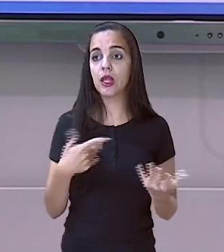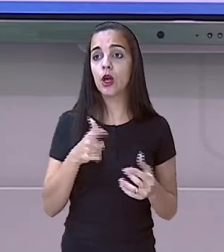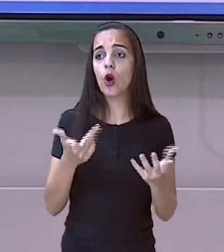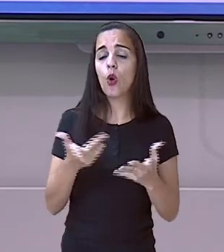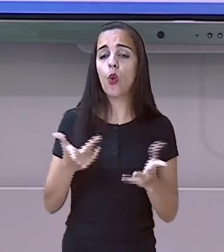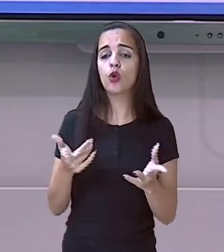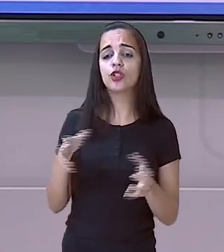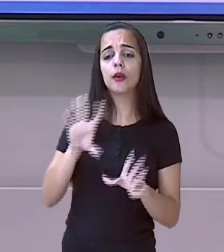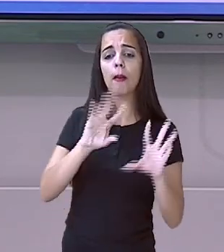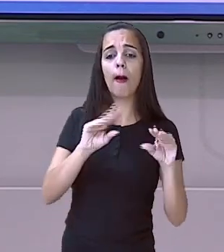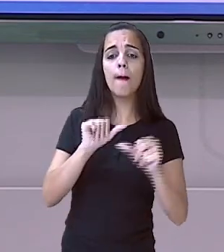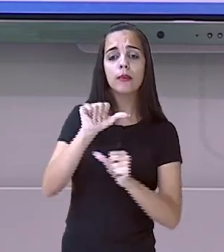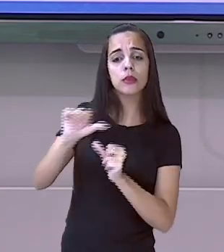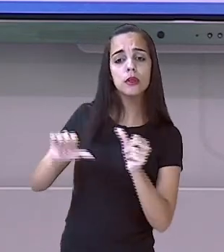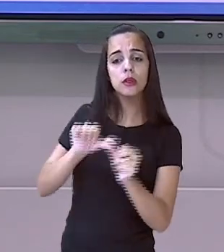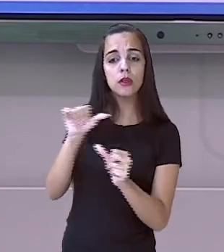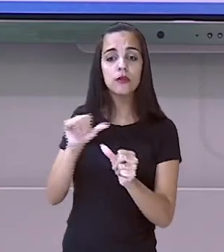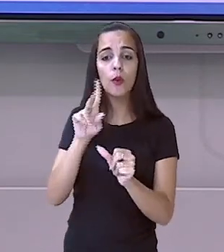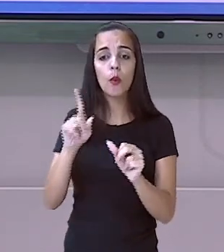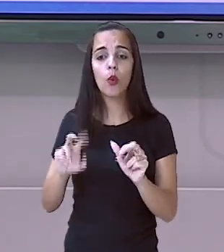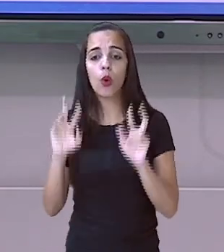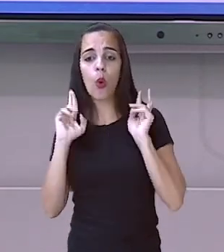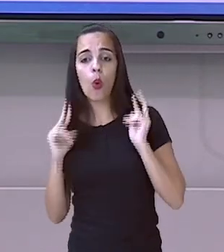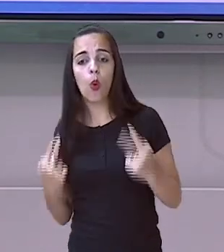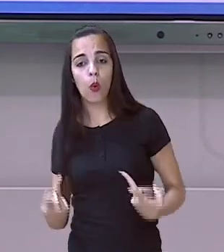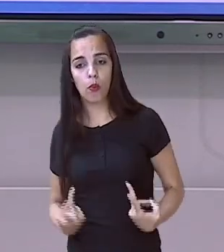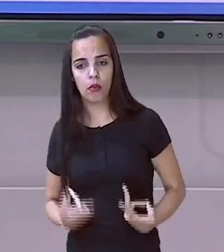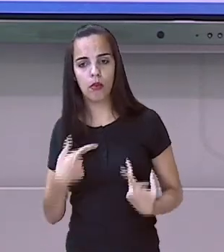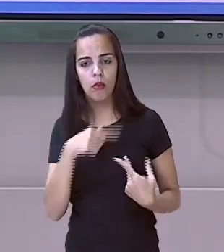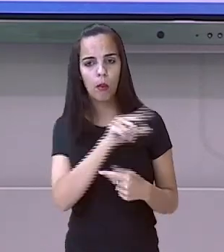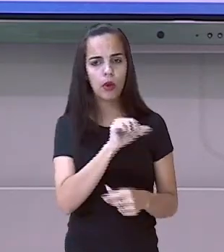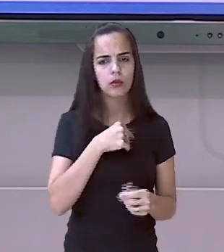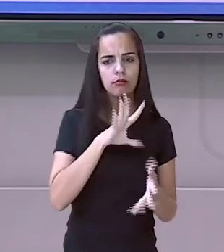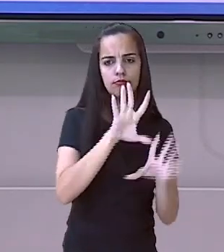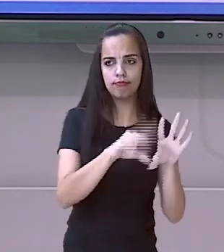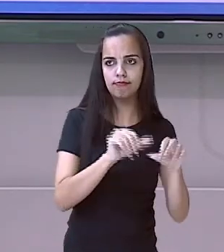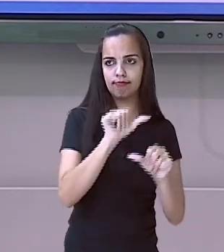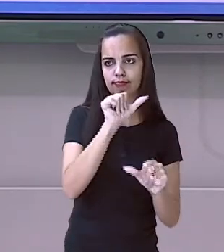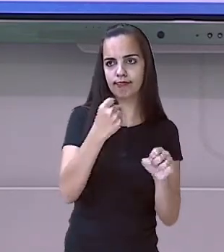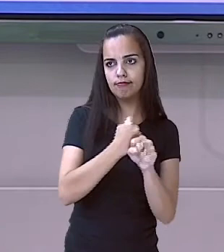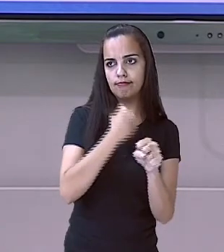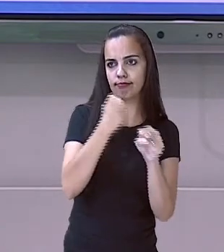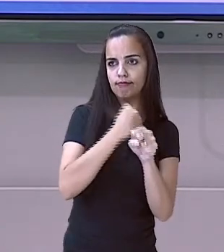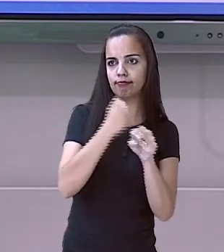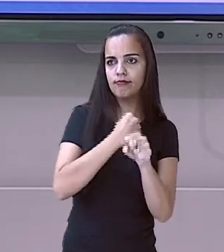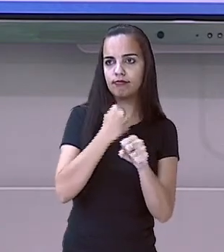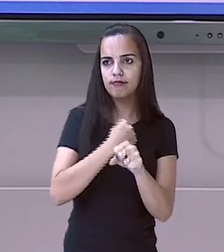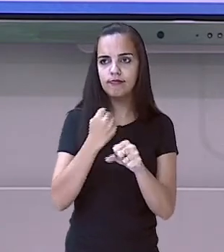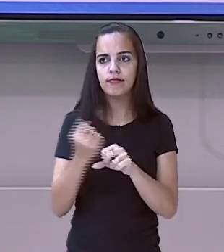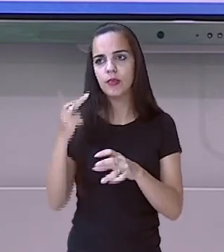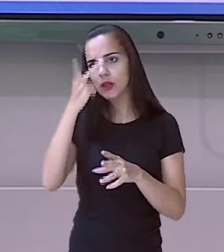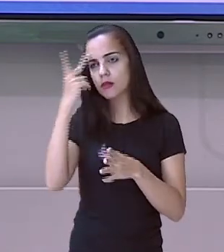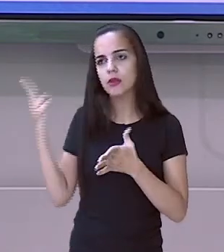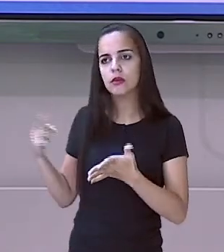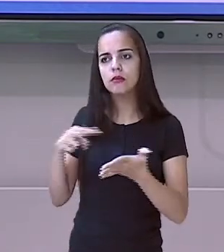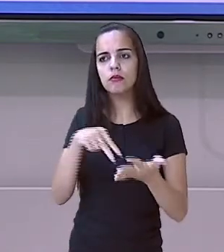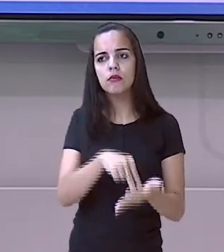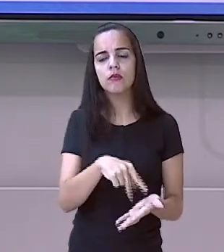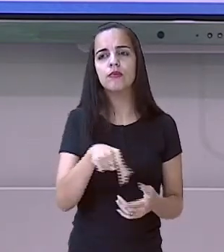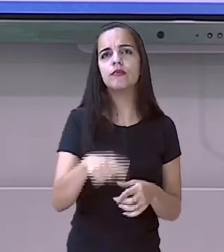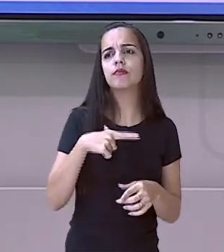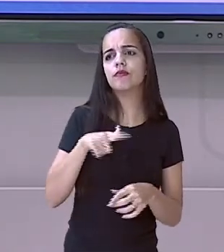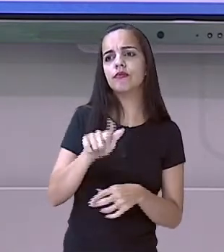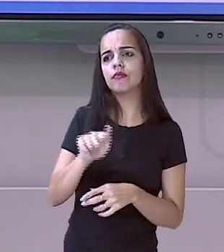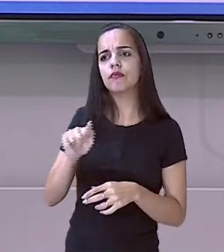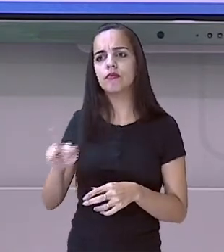humanizada. Por quê? Porque ela teve interferência do homem. Para que essas casas viessem para Valadares, para que esses prédios aparecessem em